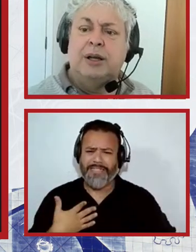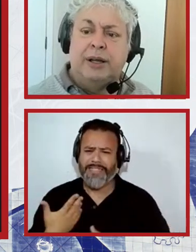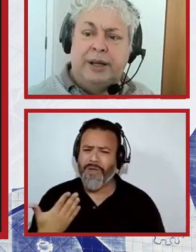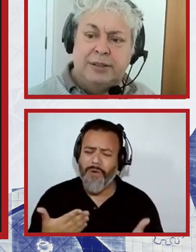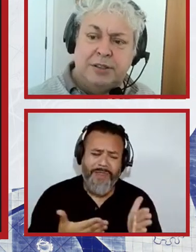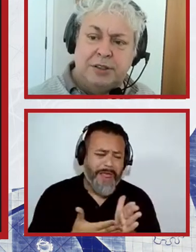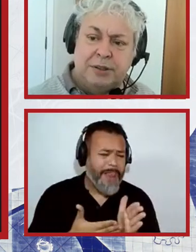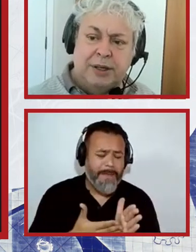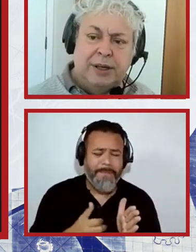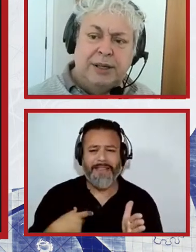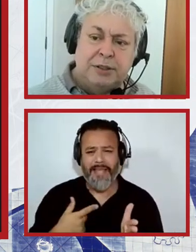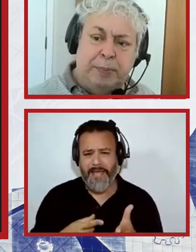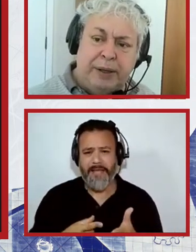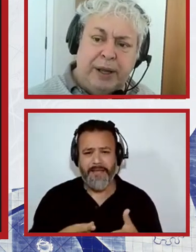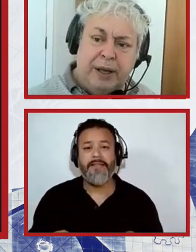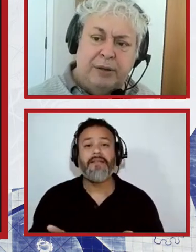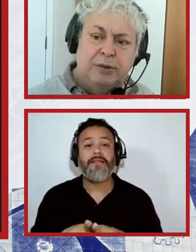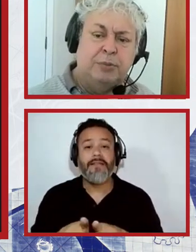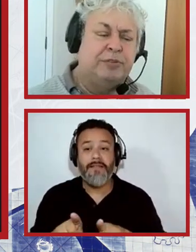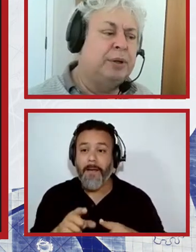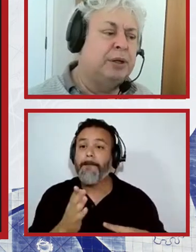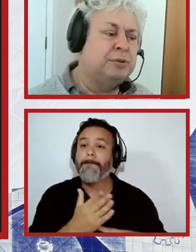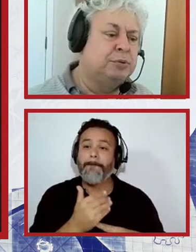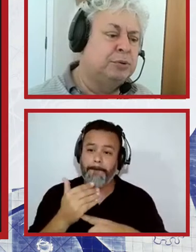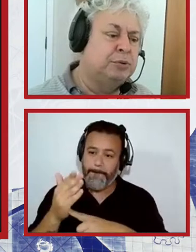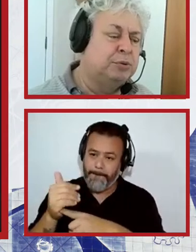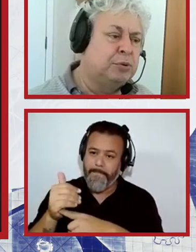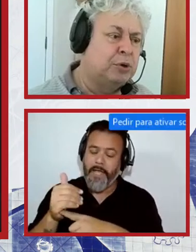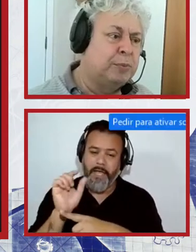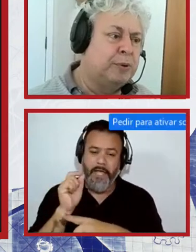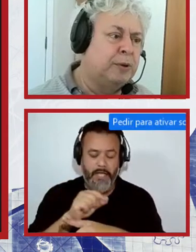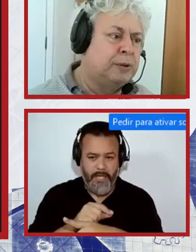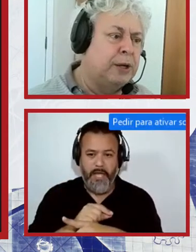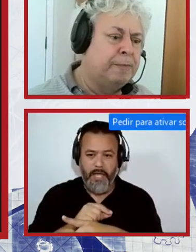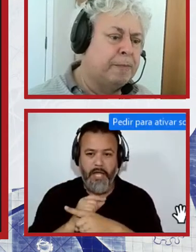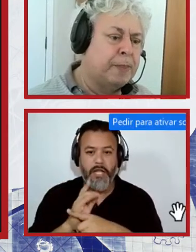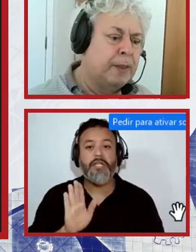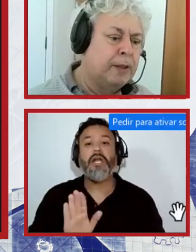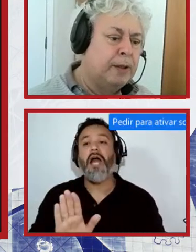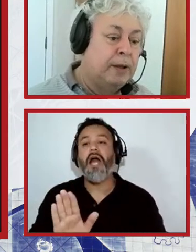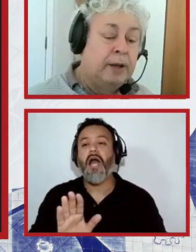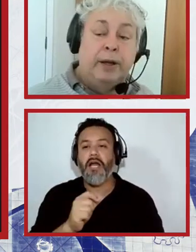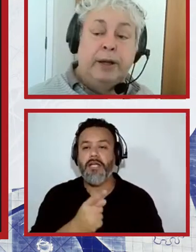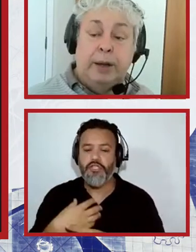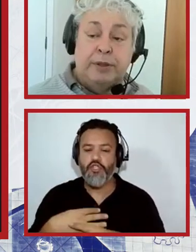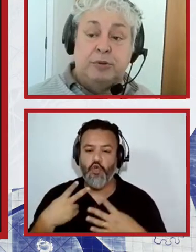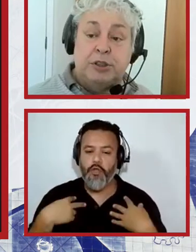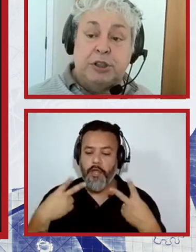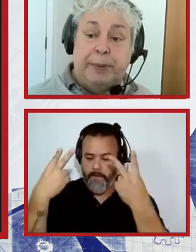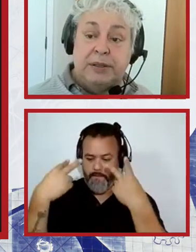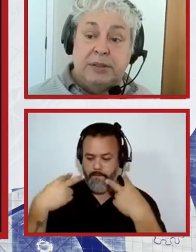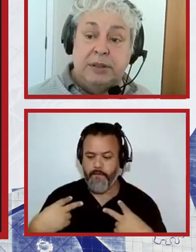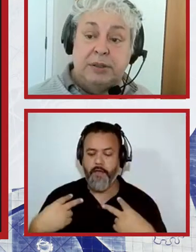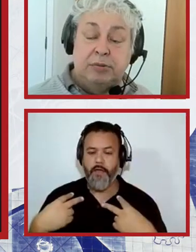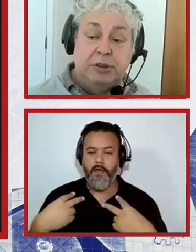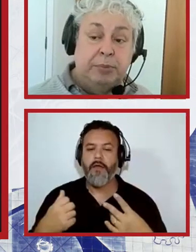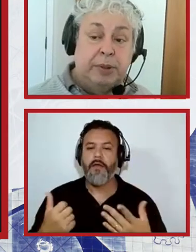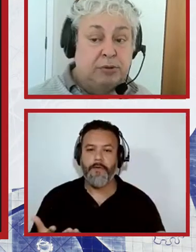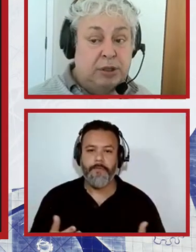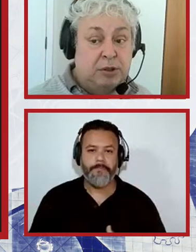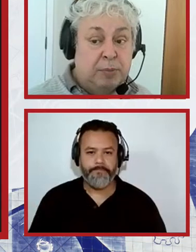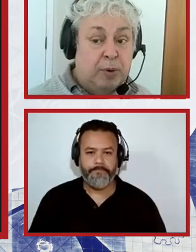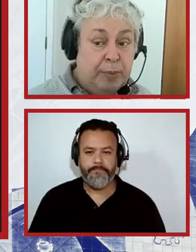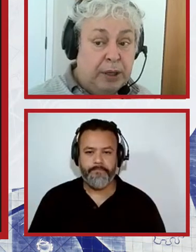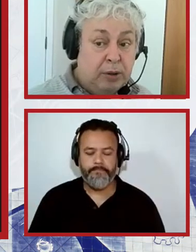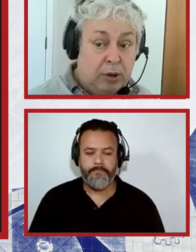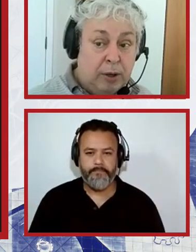utilizando só esses pequenos movimentos do corpo. Tá? E há pessoas que precisam de